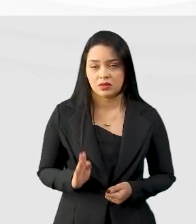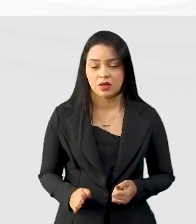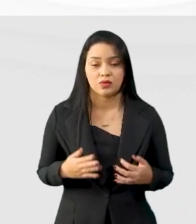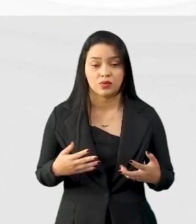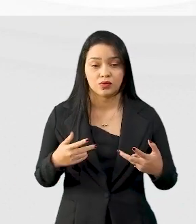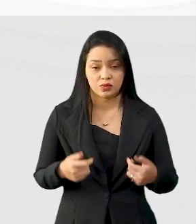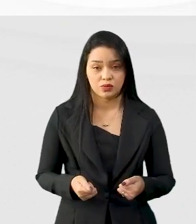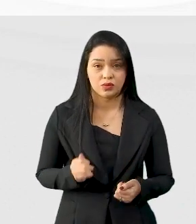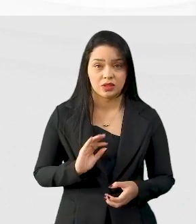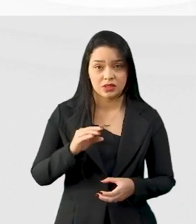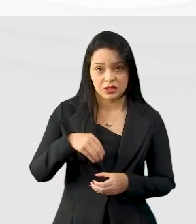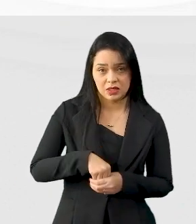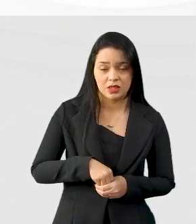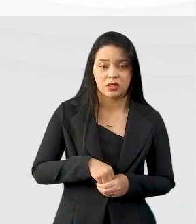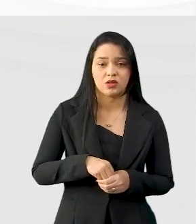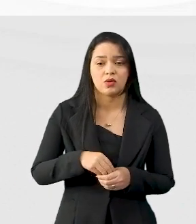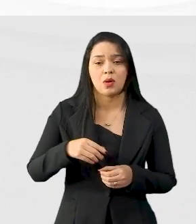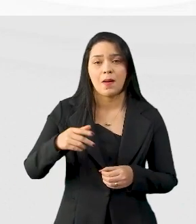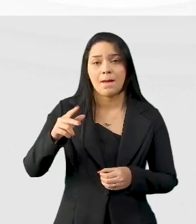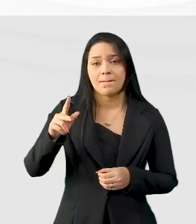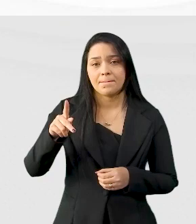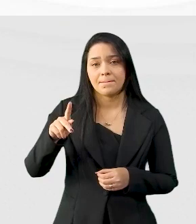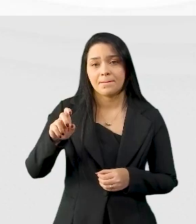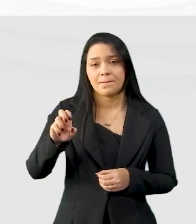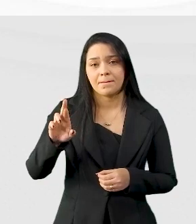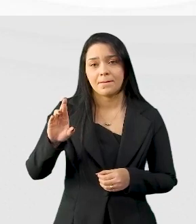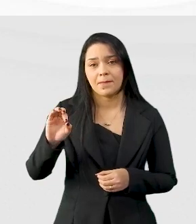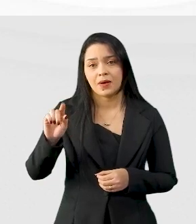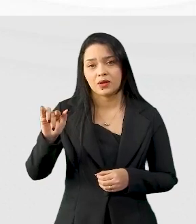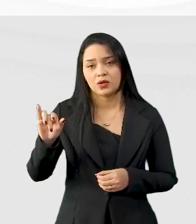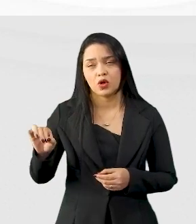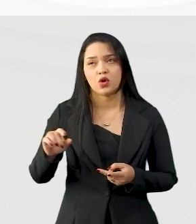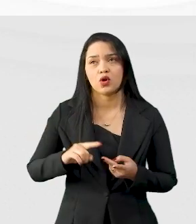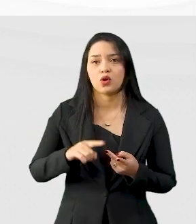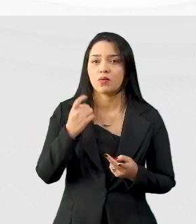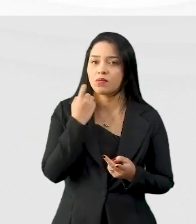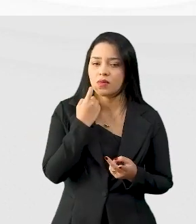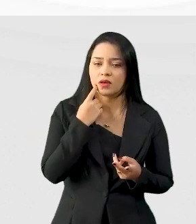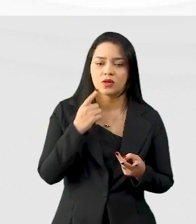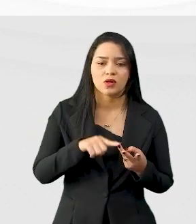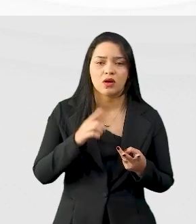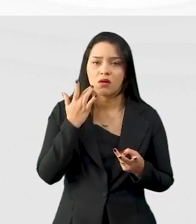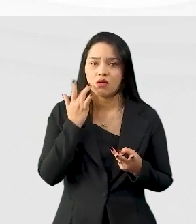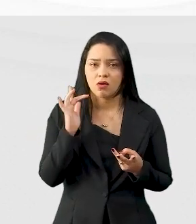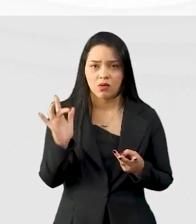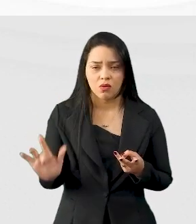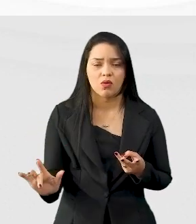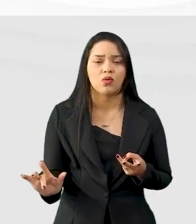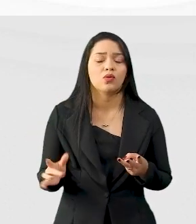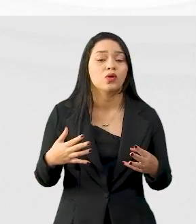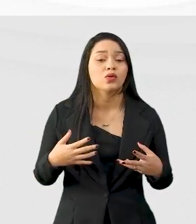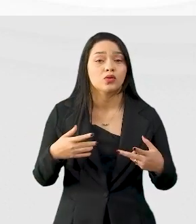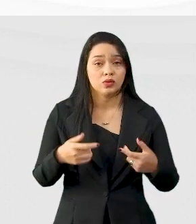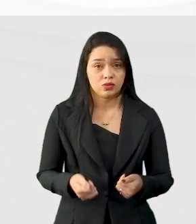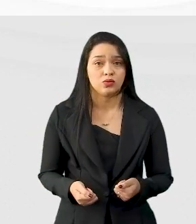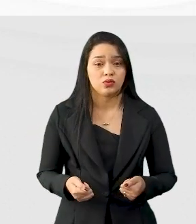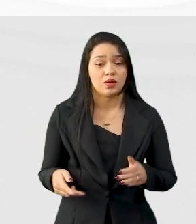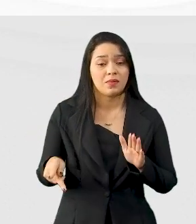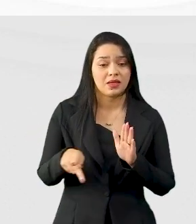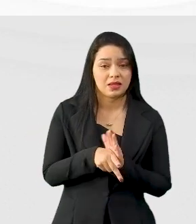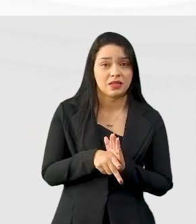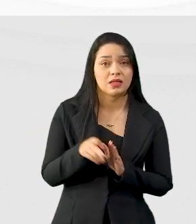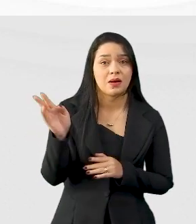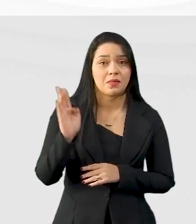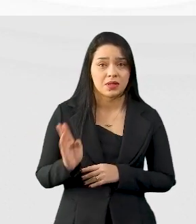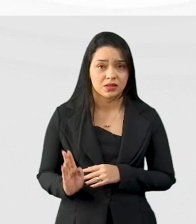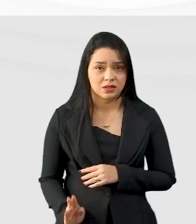estão ali inseridas, como petróleo, como por exemplo peixes, ouro, se tiver por exemplo no fundo do mar, tudo aquilo pertence ao